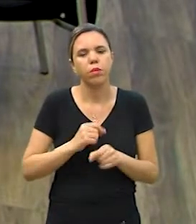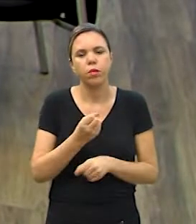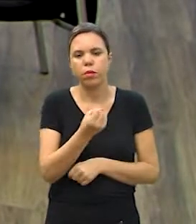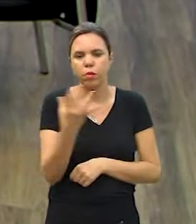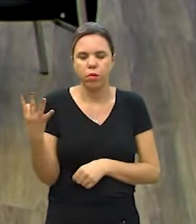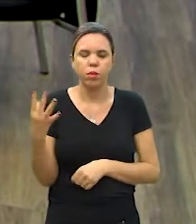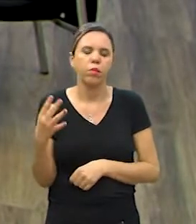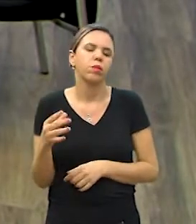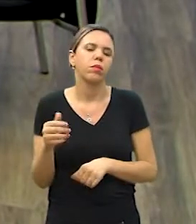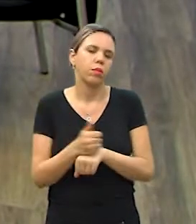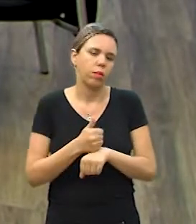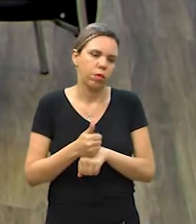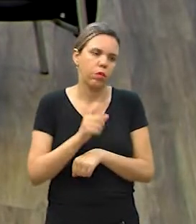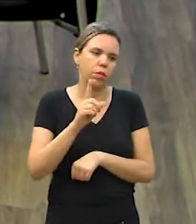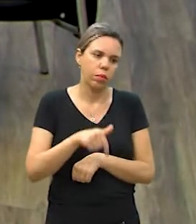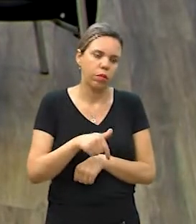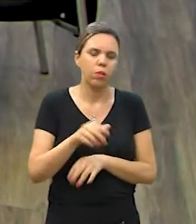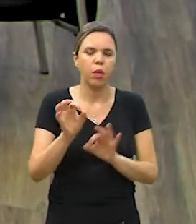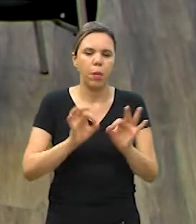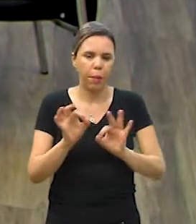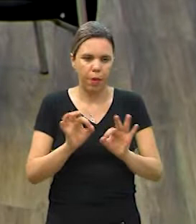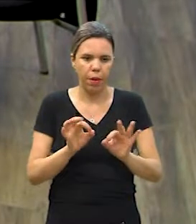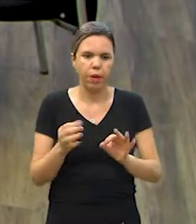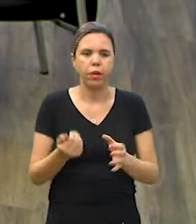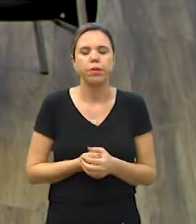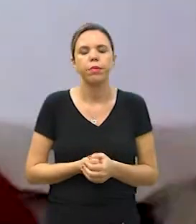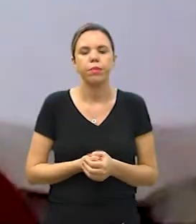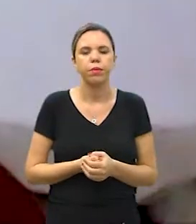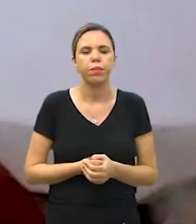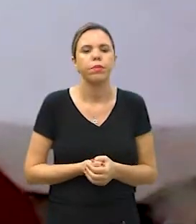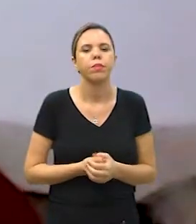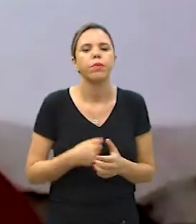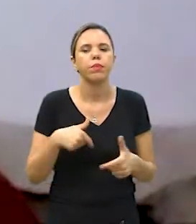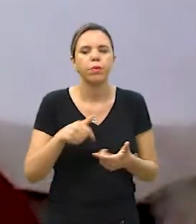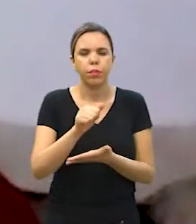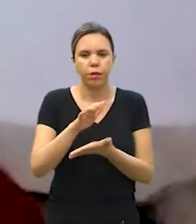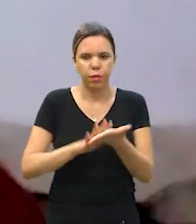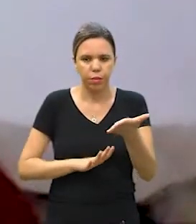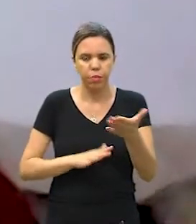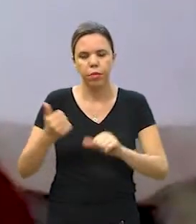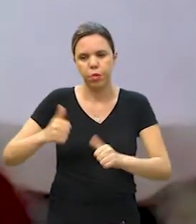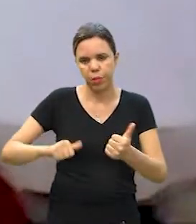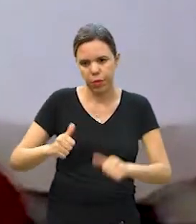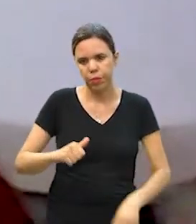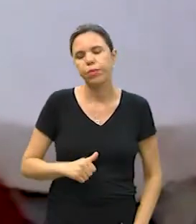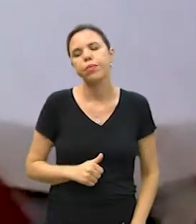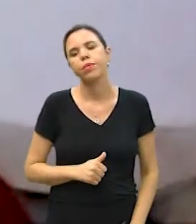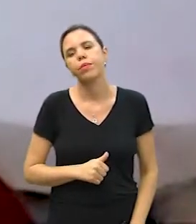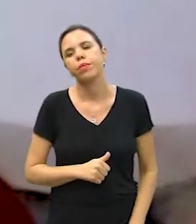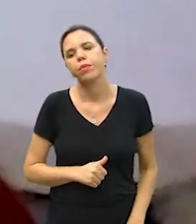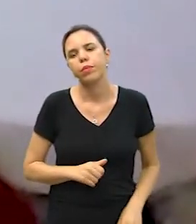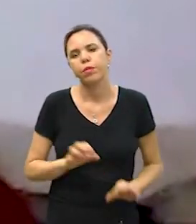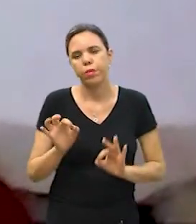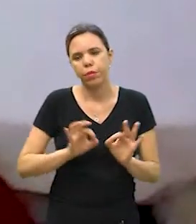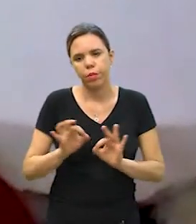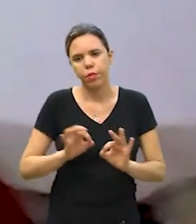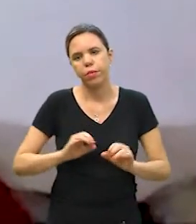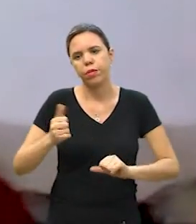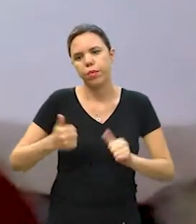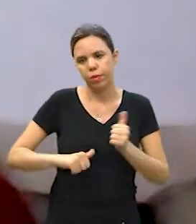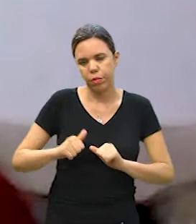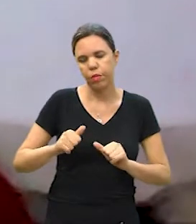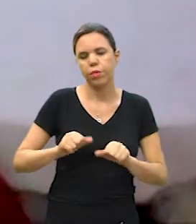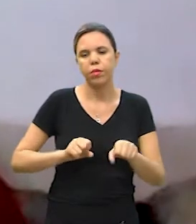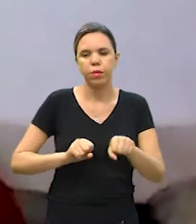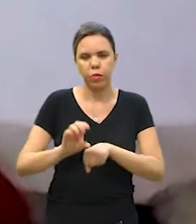que 1/3 da jornada seria para preparar atividades, para avaliação, para preparar